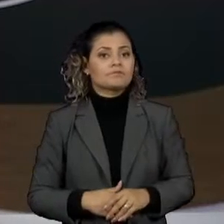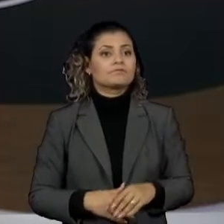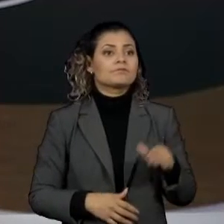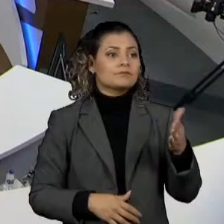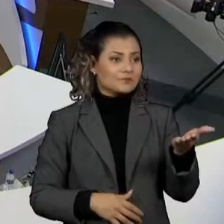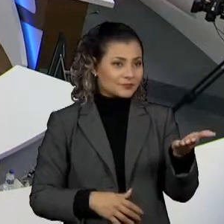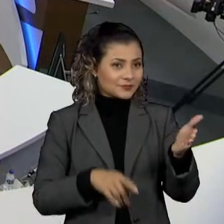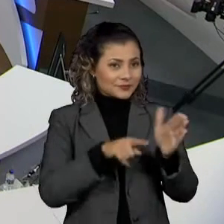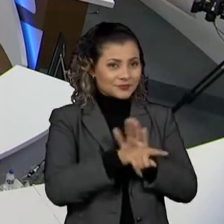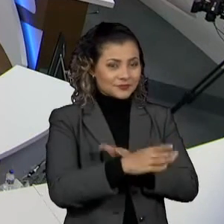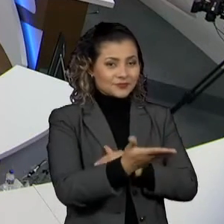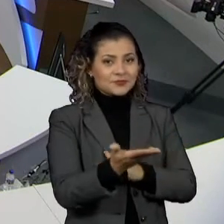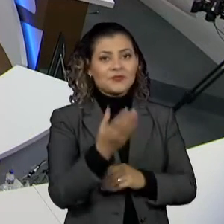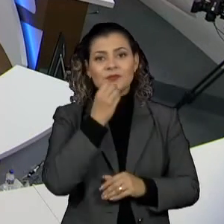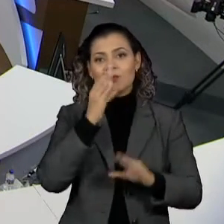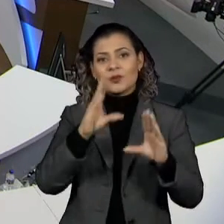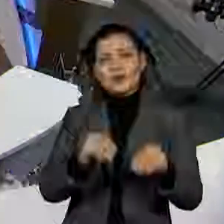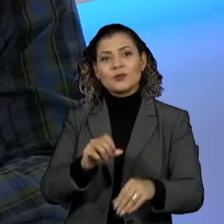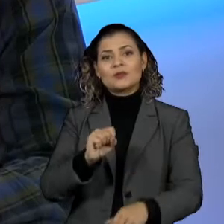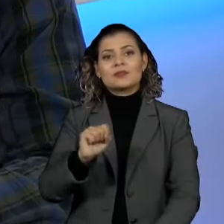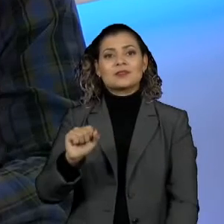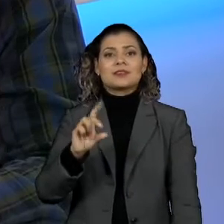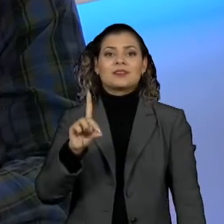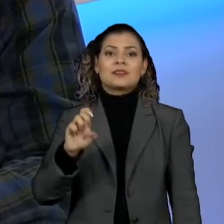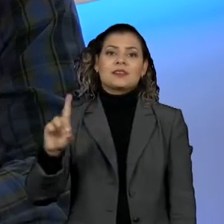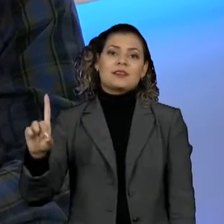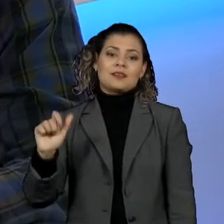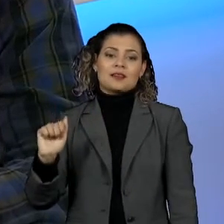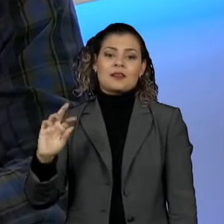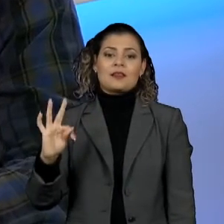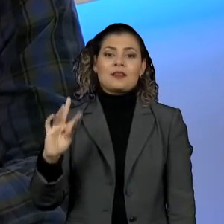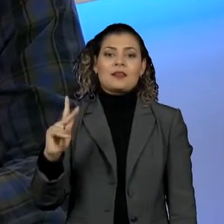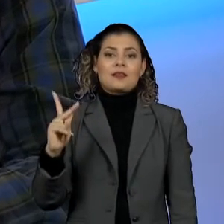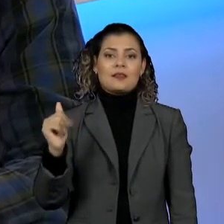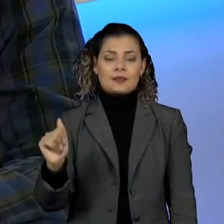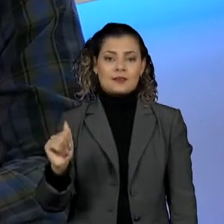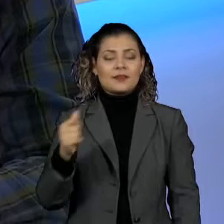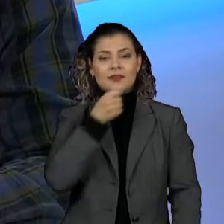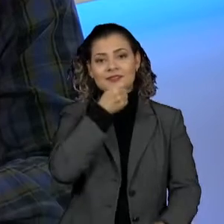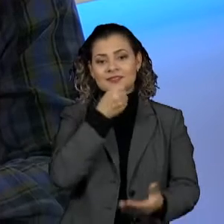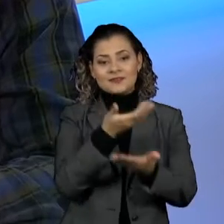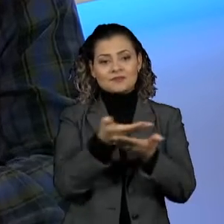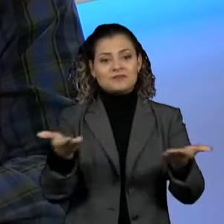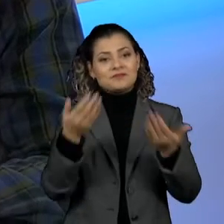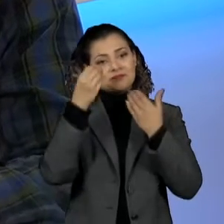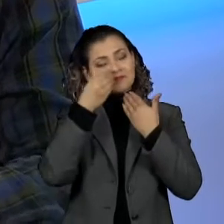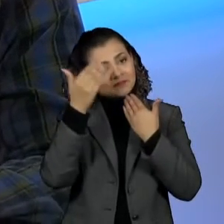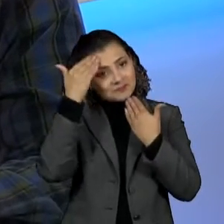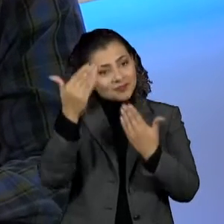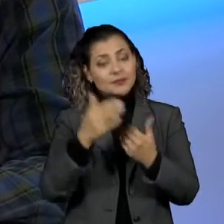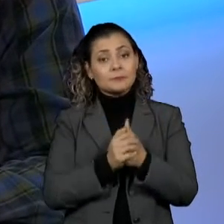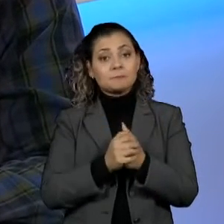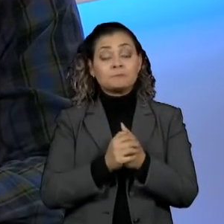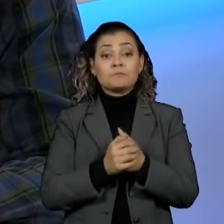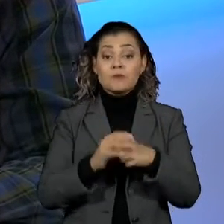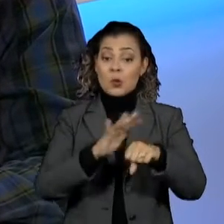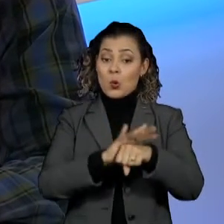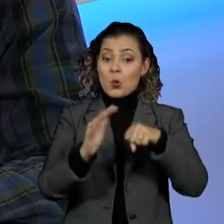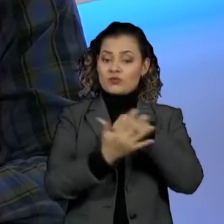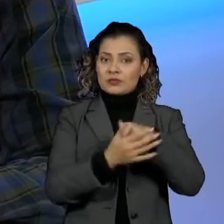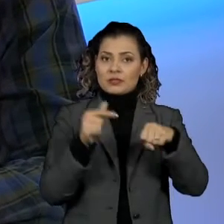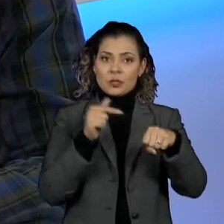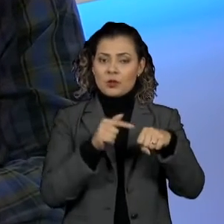Boa noite, Siddhartha. É um prazer estar aqui nessa entrevista contigo. A COVID-19 chegou num